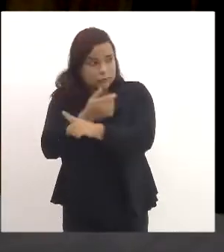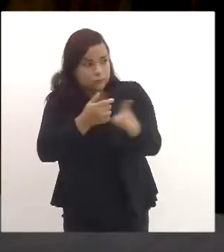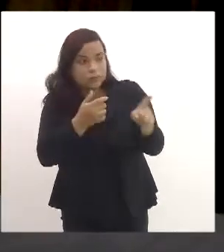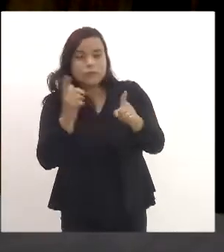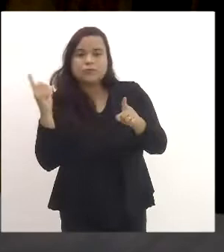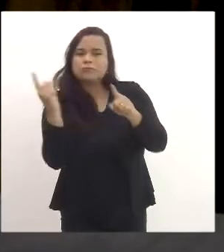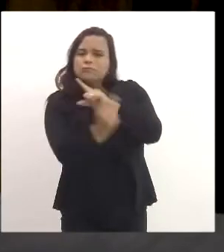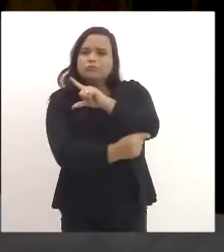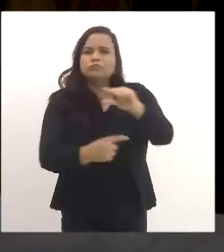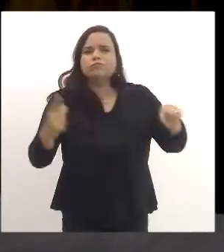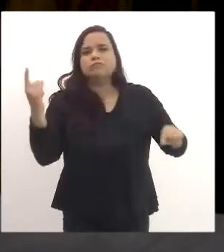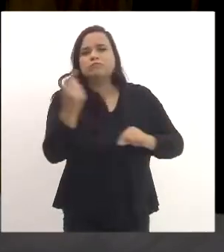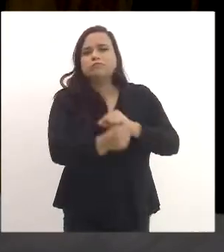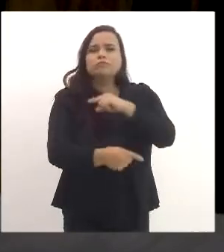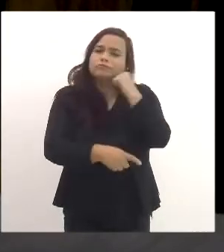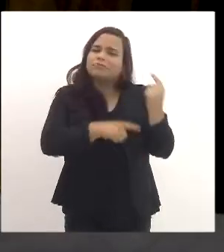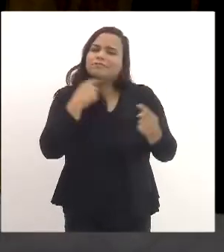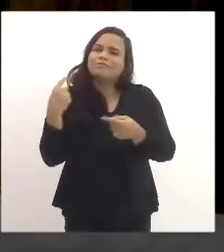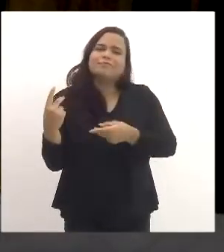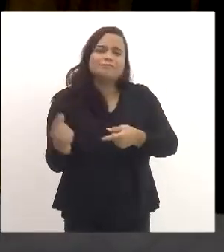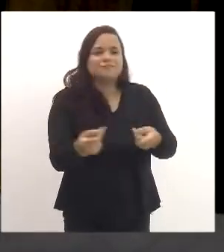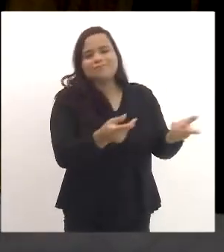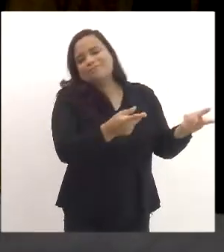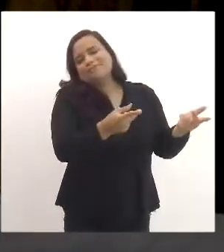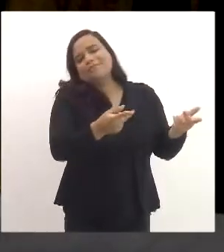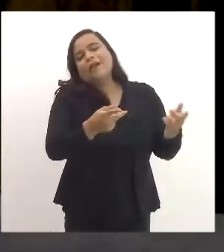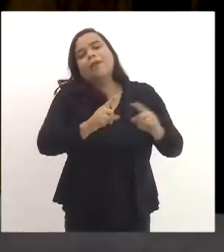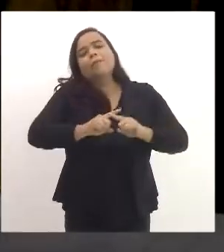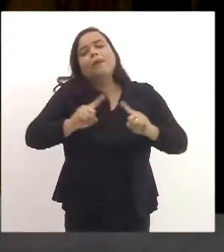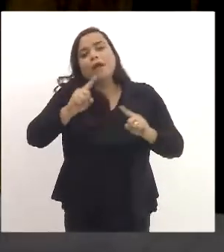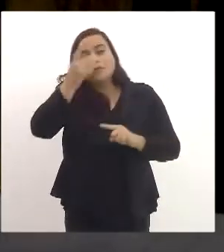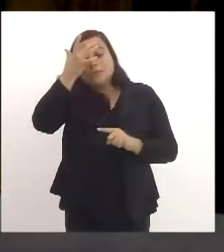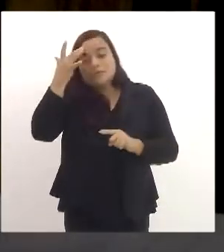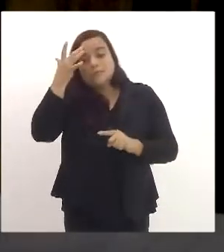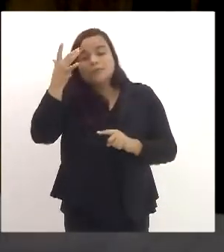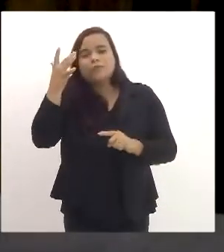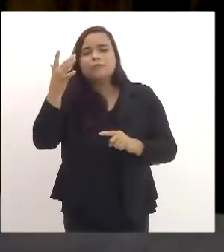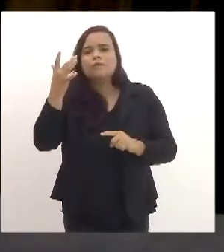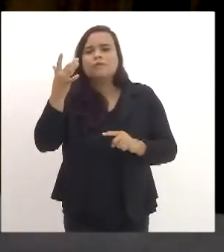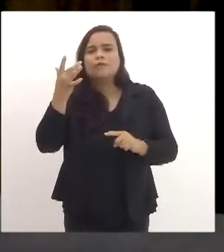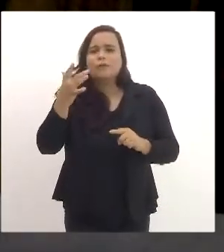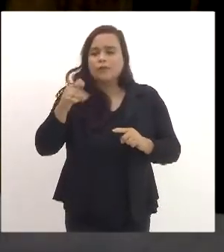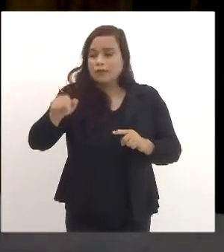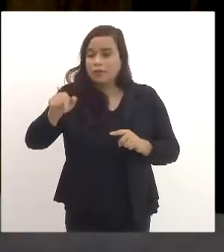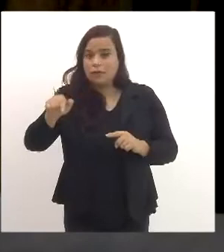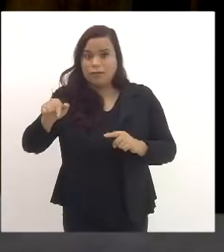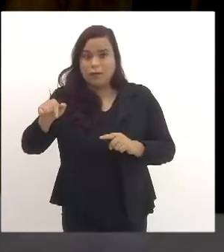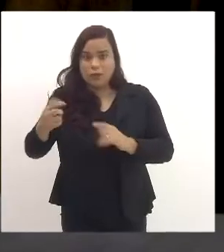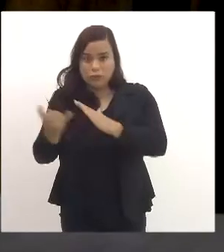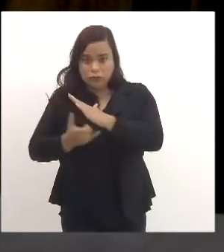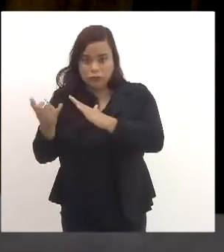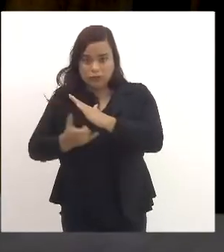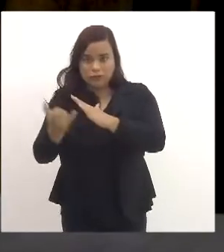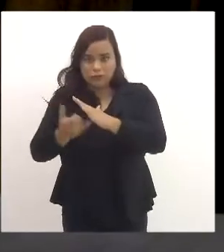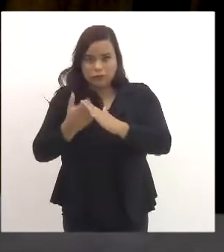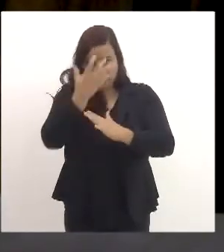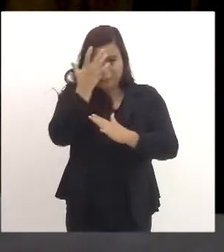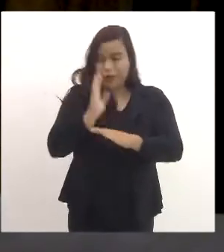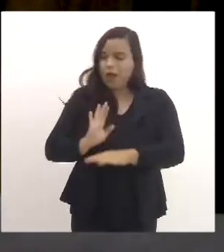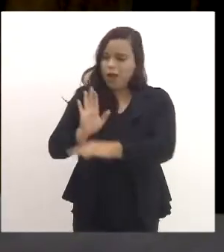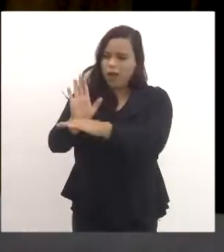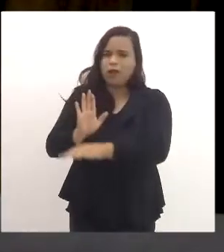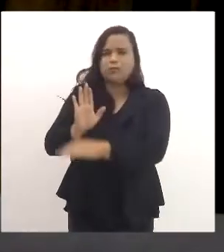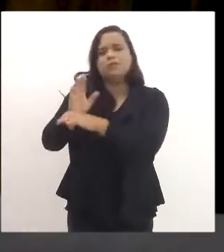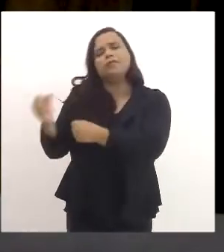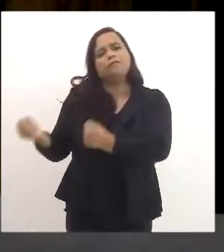ao longo do tempo. Mas as instituições podem ficar mais ou menos fortalecidas. E